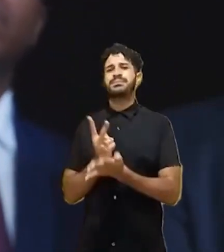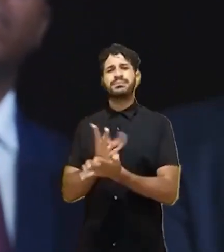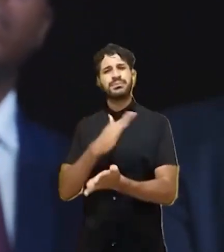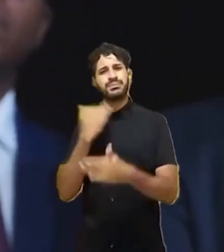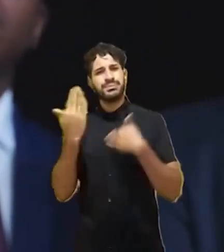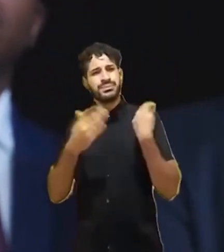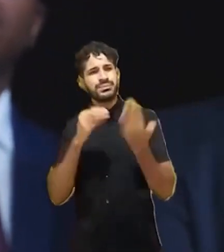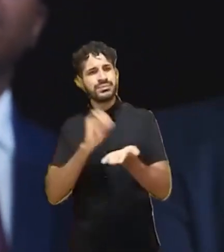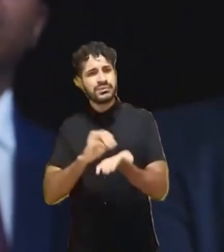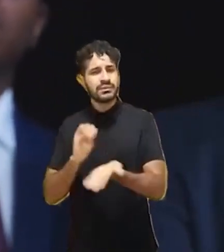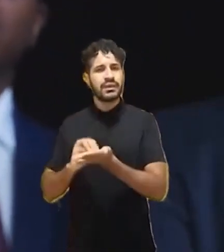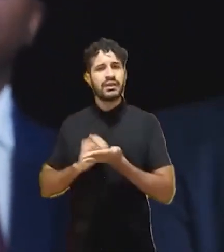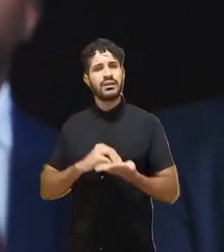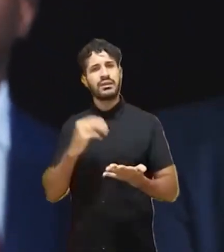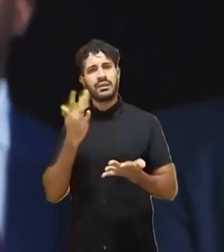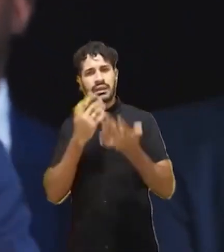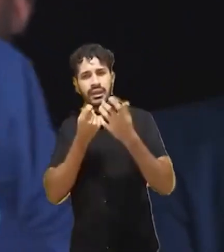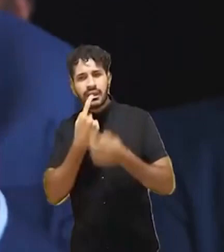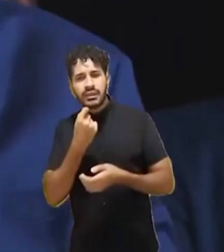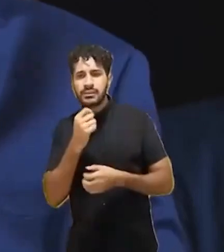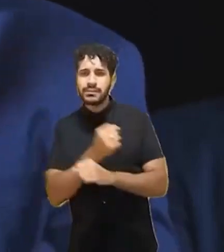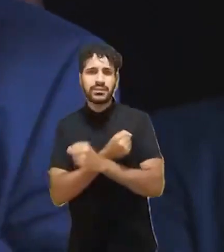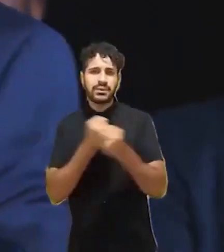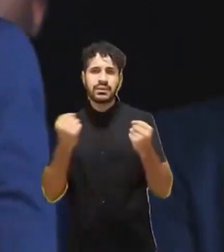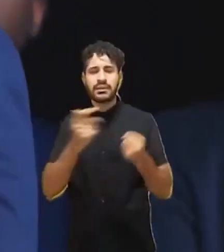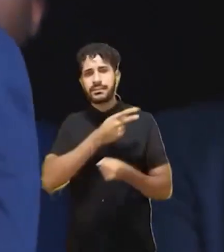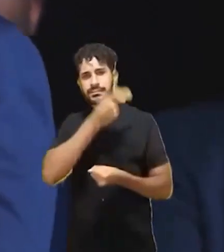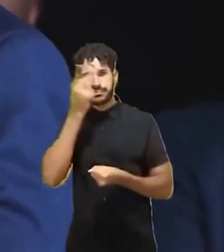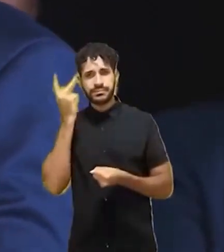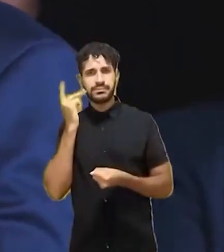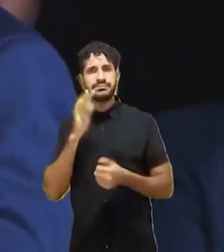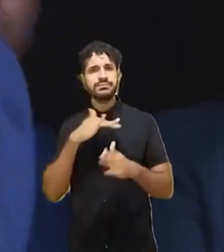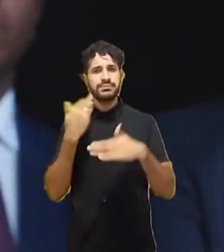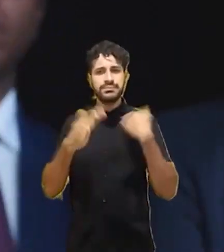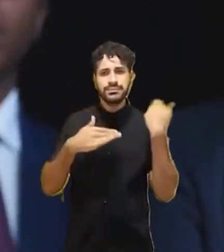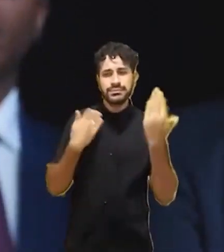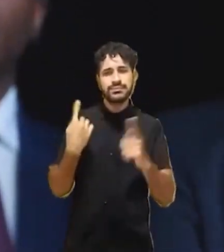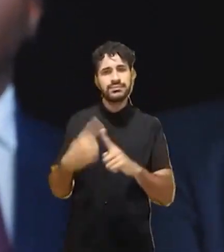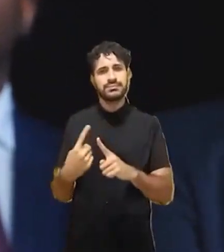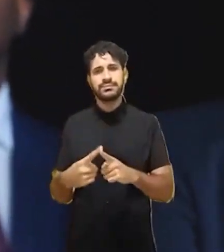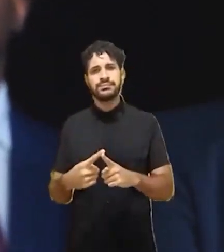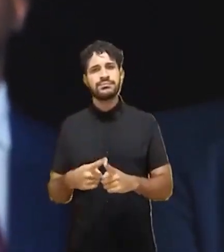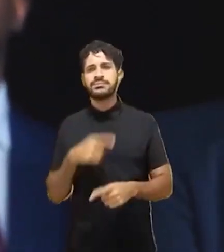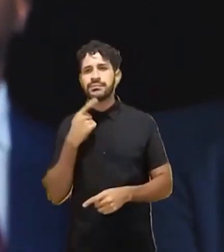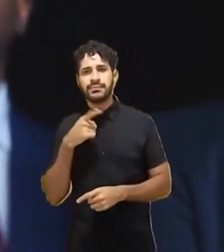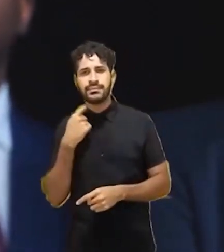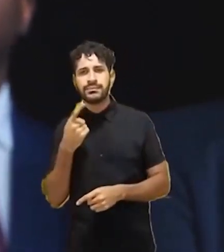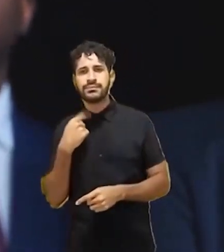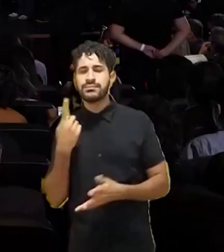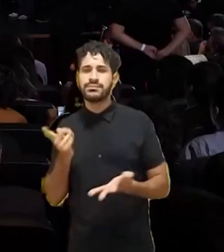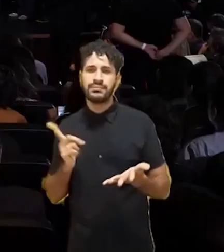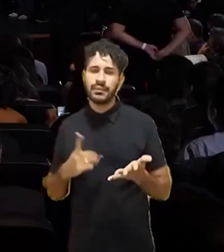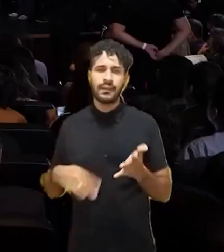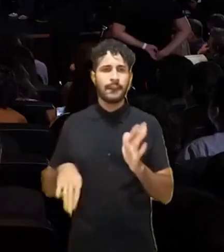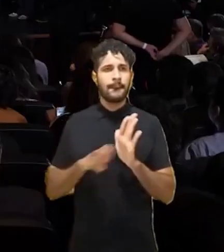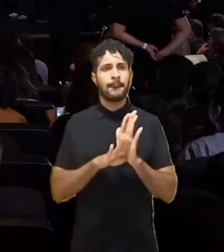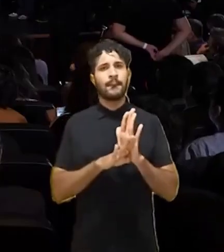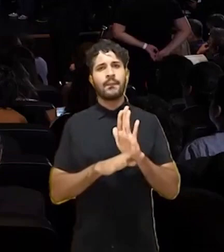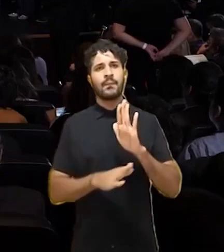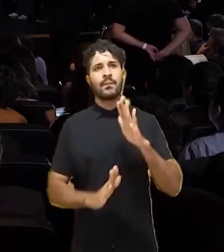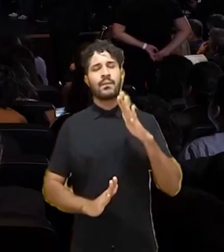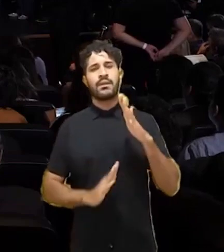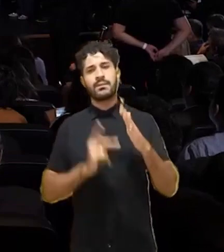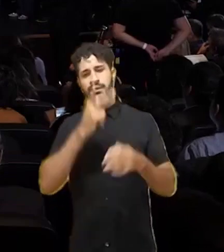falta de remédio não é possível a pessoa ficarem morrendo porque ele não consegue chegar até o tal do Especialista